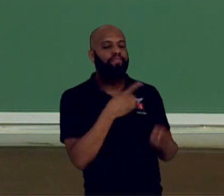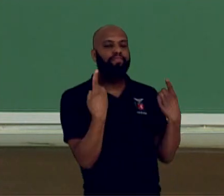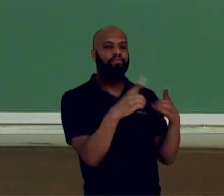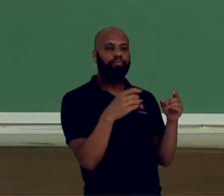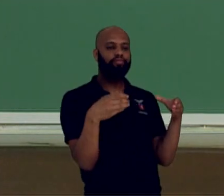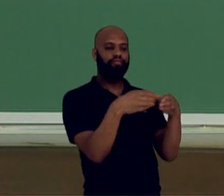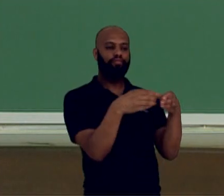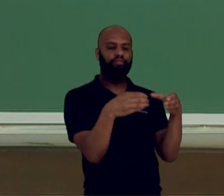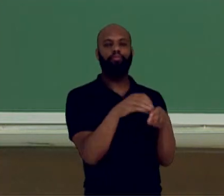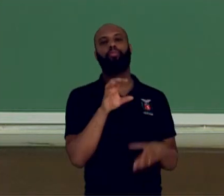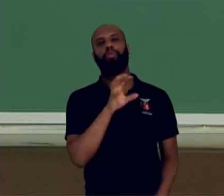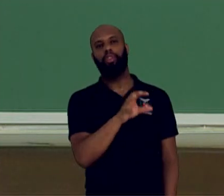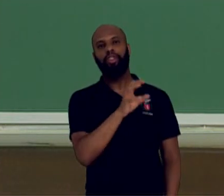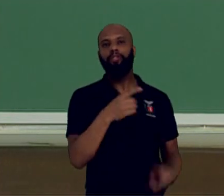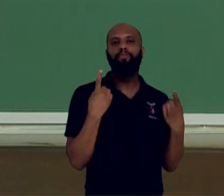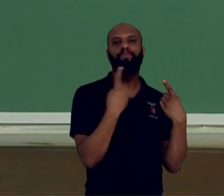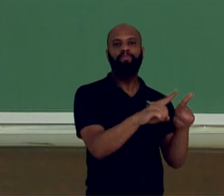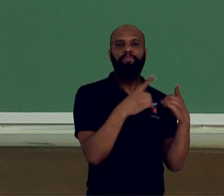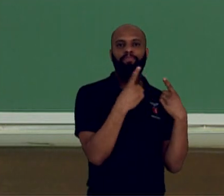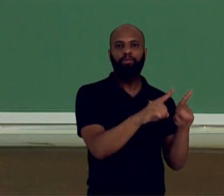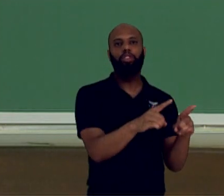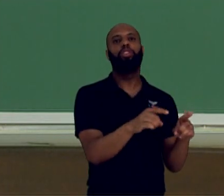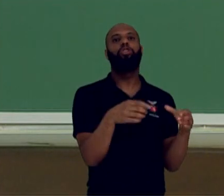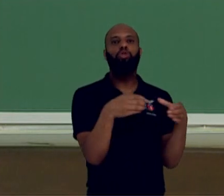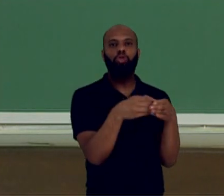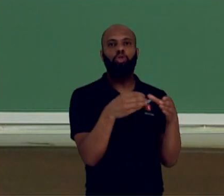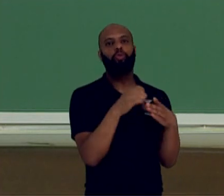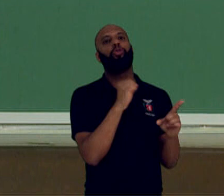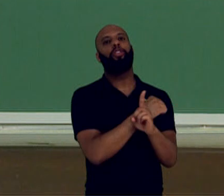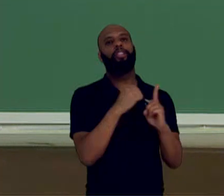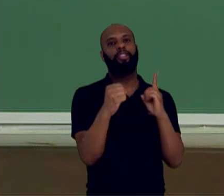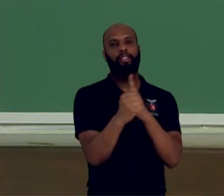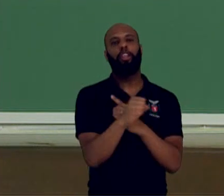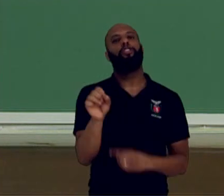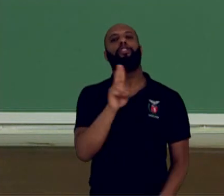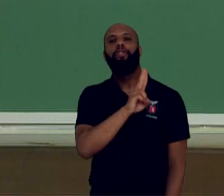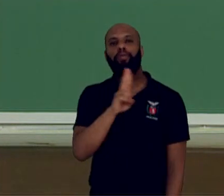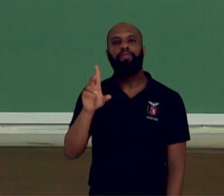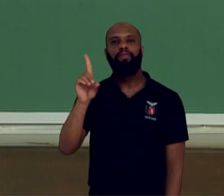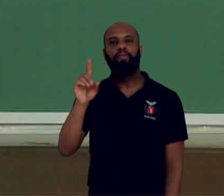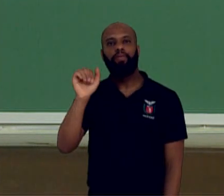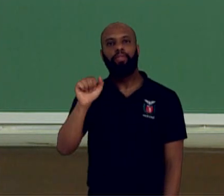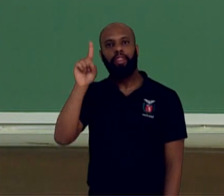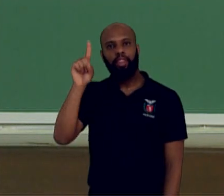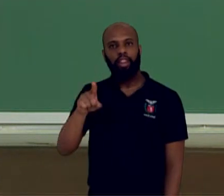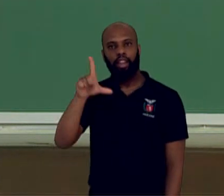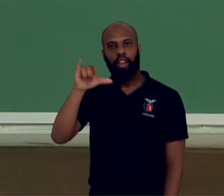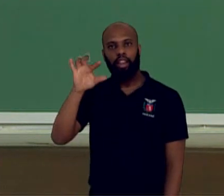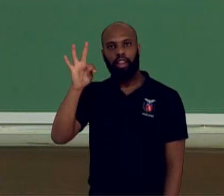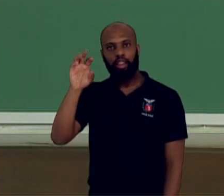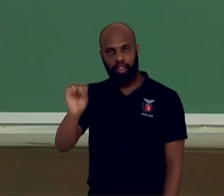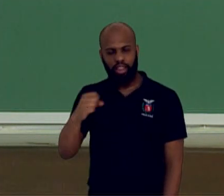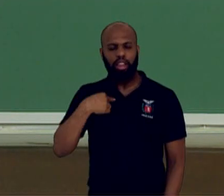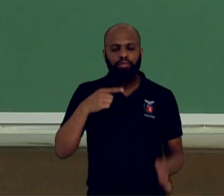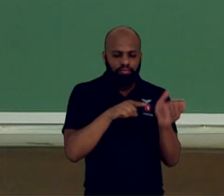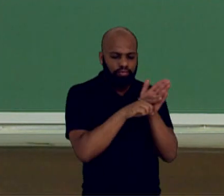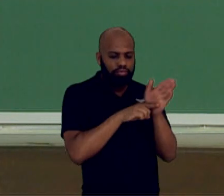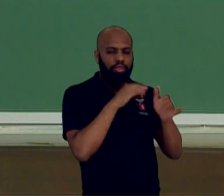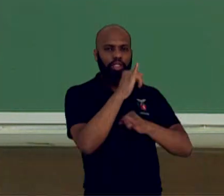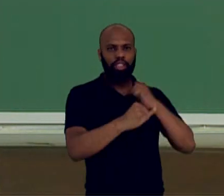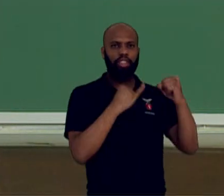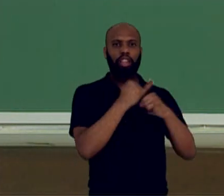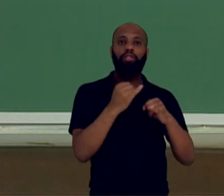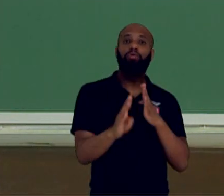forte preconceito contra esses grupos sociais chamados de Dalits. Inclusive, tive a oportunidade de pesquisar na internet rapidinho,